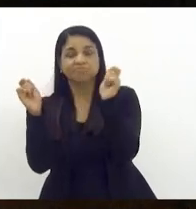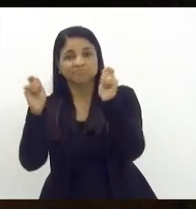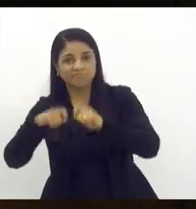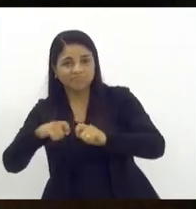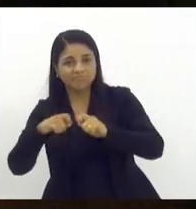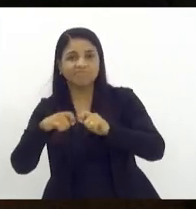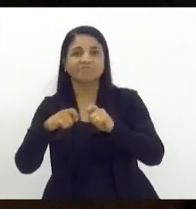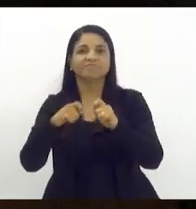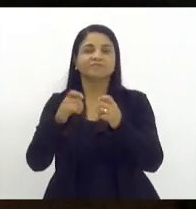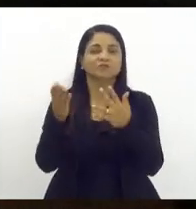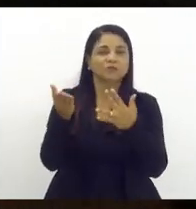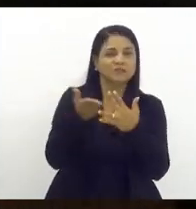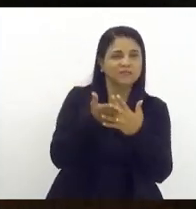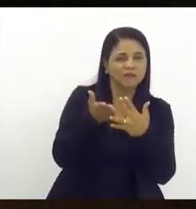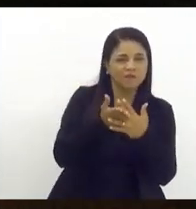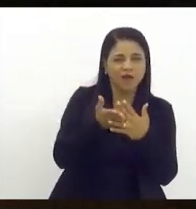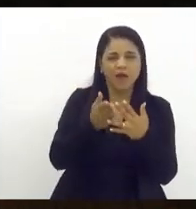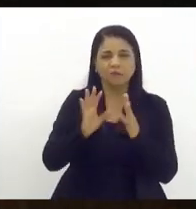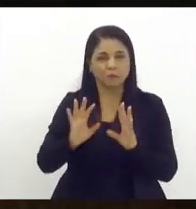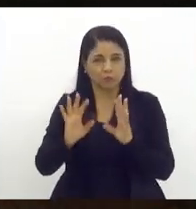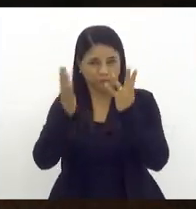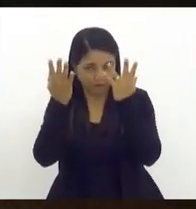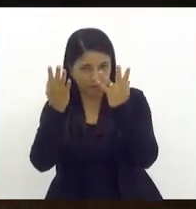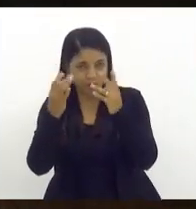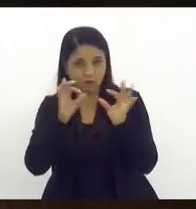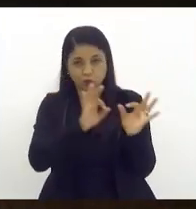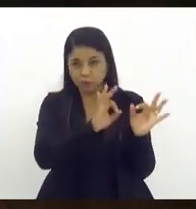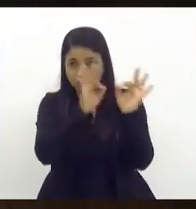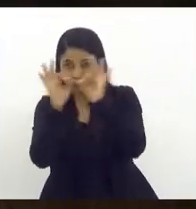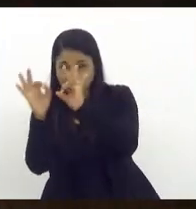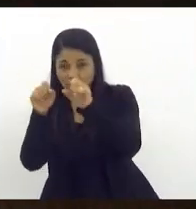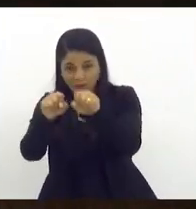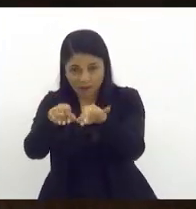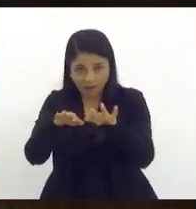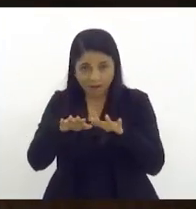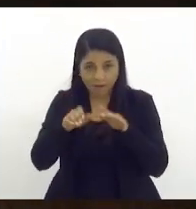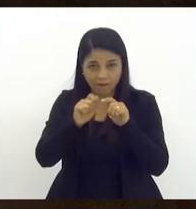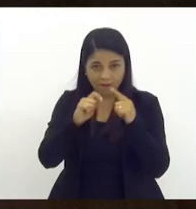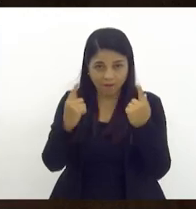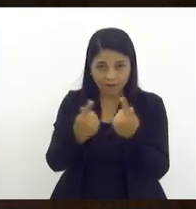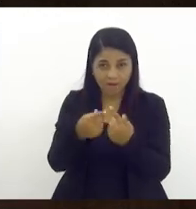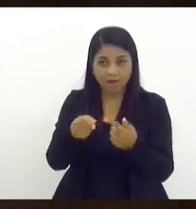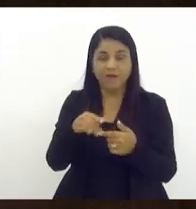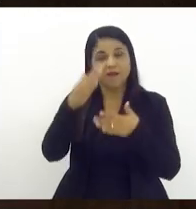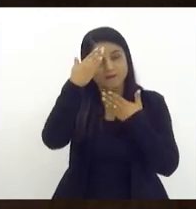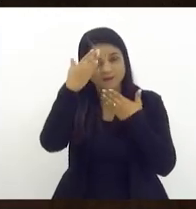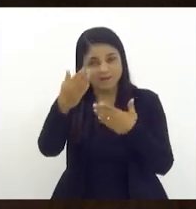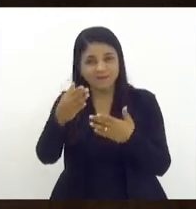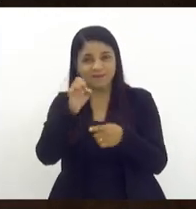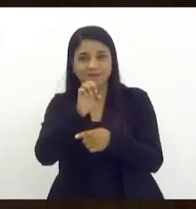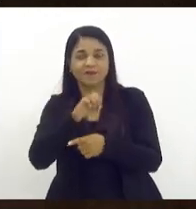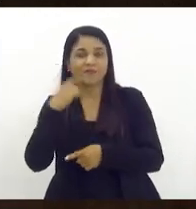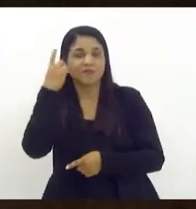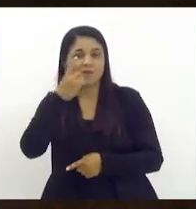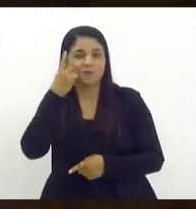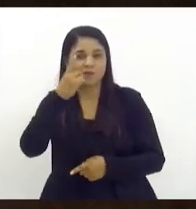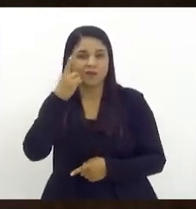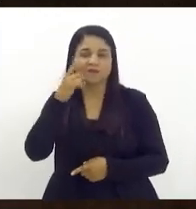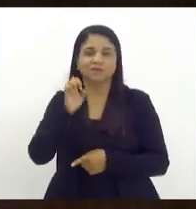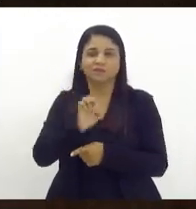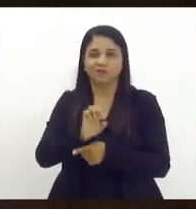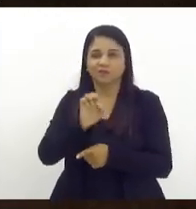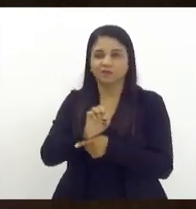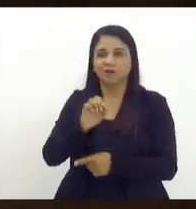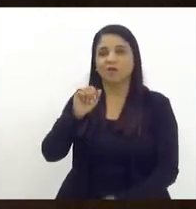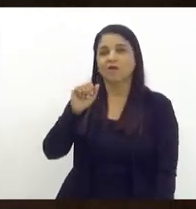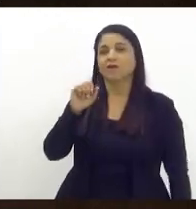oportuno, nos intervalos dos eventos, agradecendo já a deputada estadual, presidente da Alema, Iracema